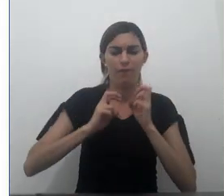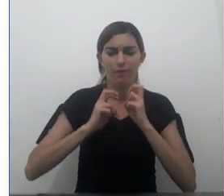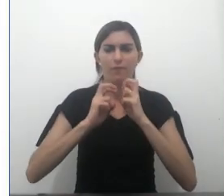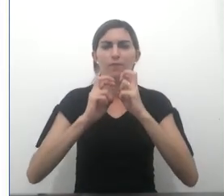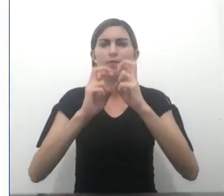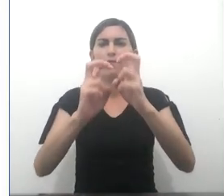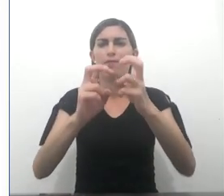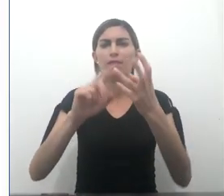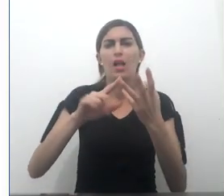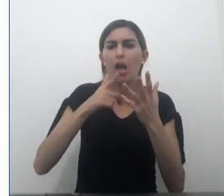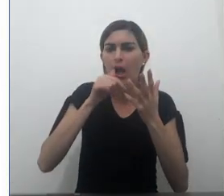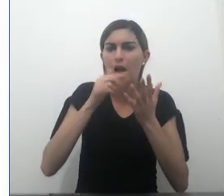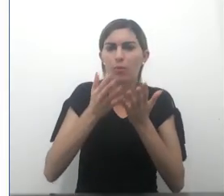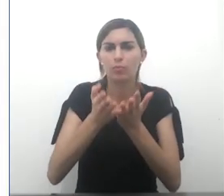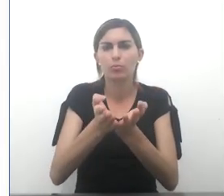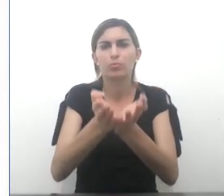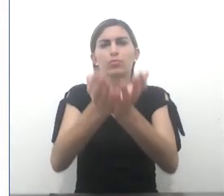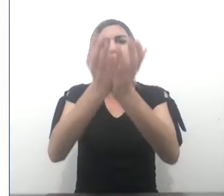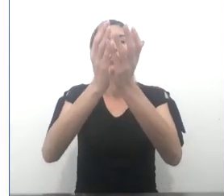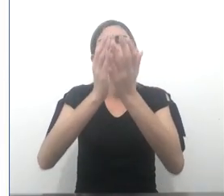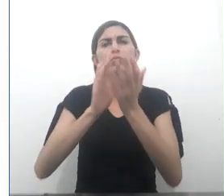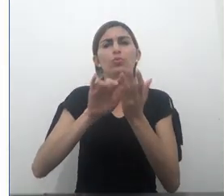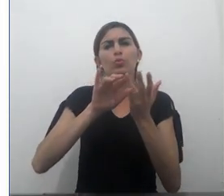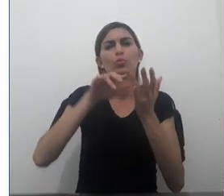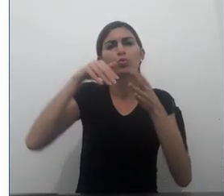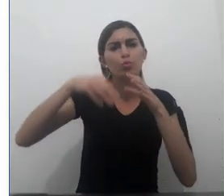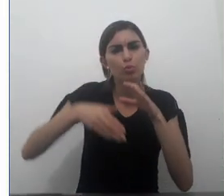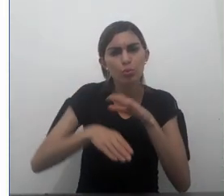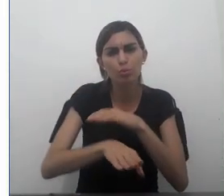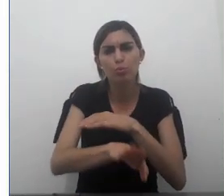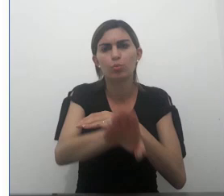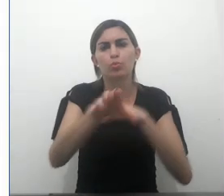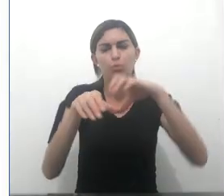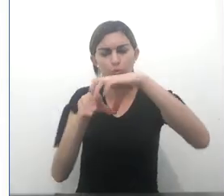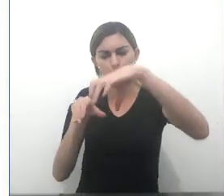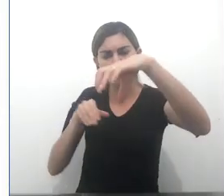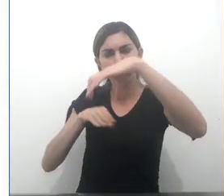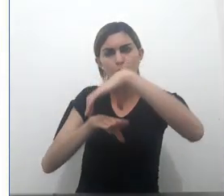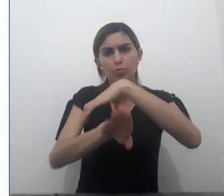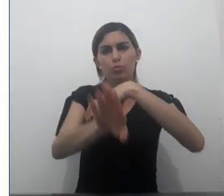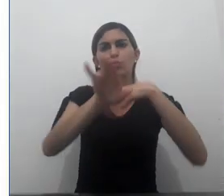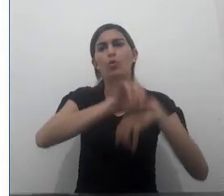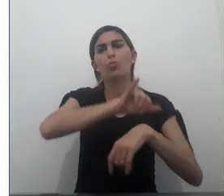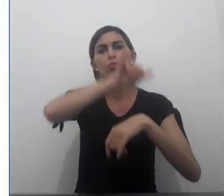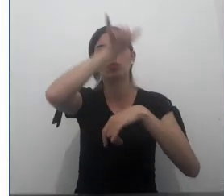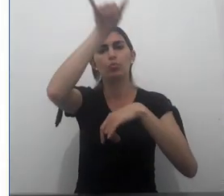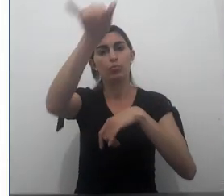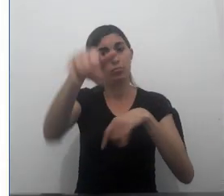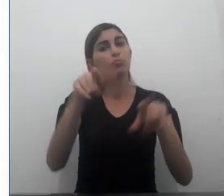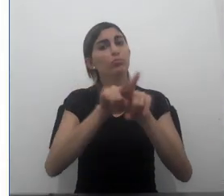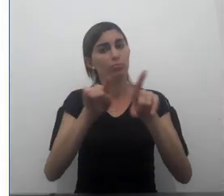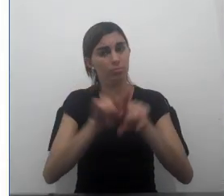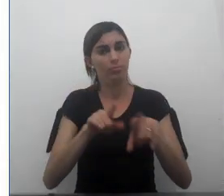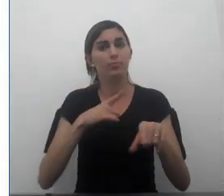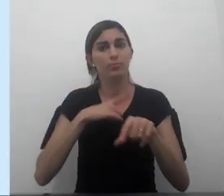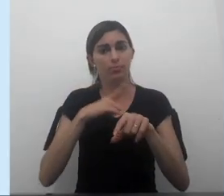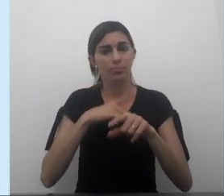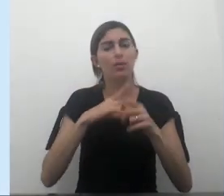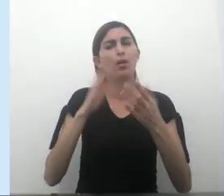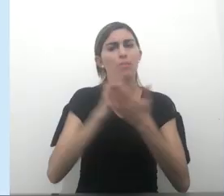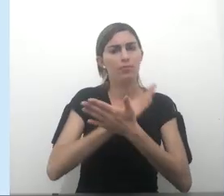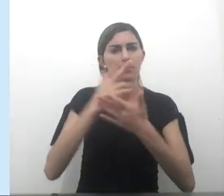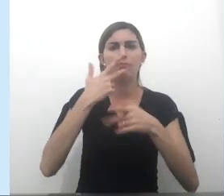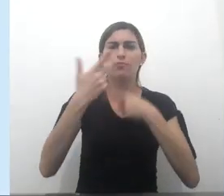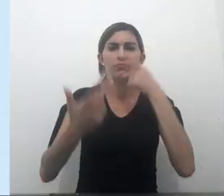ferroviário, aquaviário, tá, dutoviário e aéreo. A gente está observando esses outros sistemas de transporte. A gente vai falar sobre